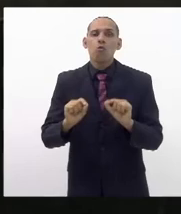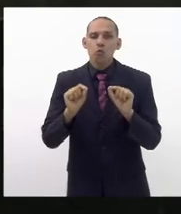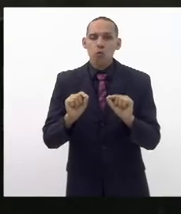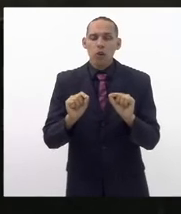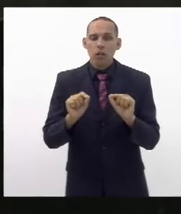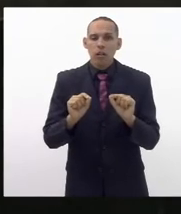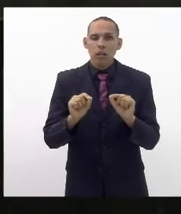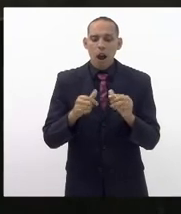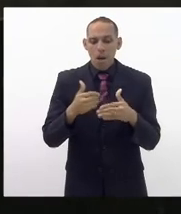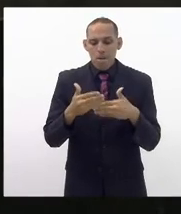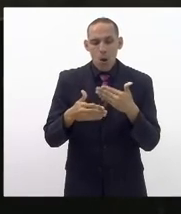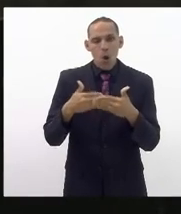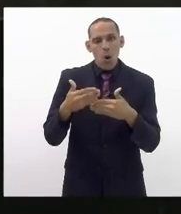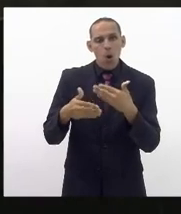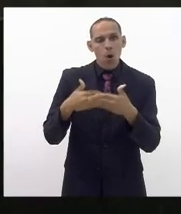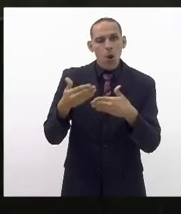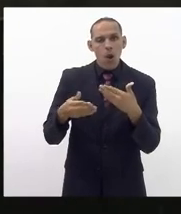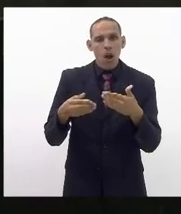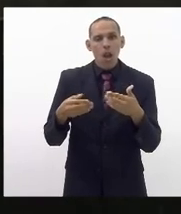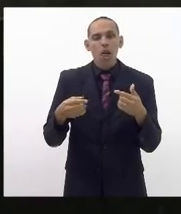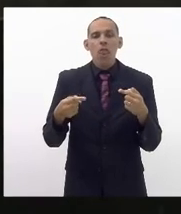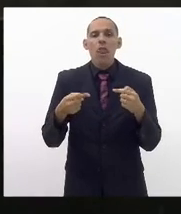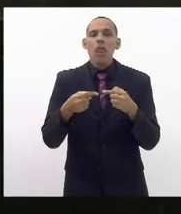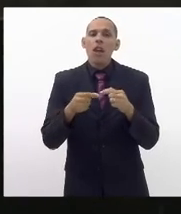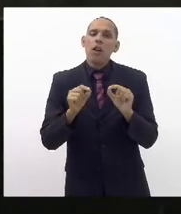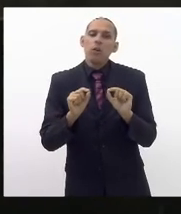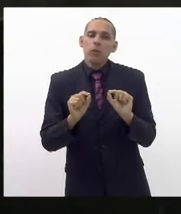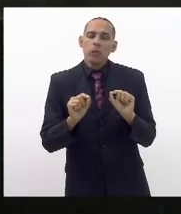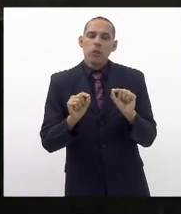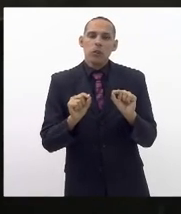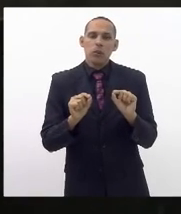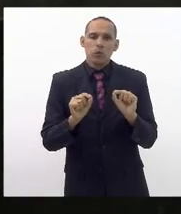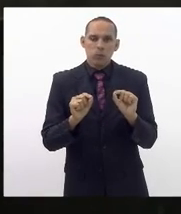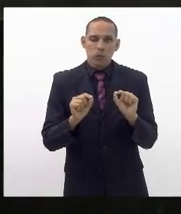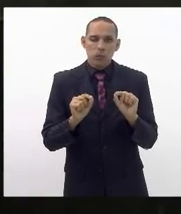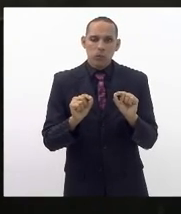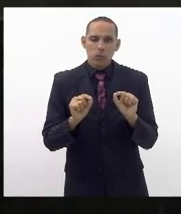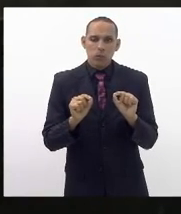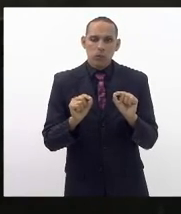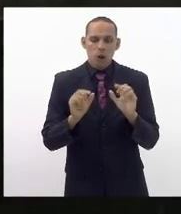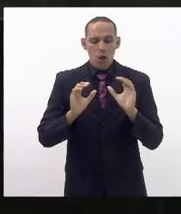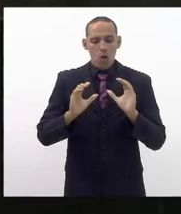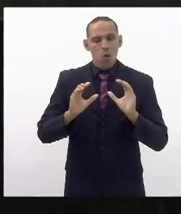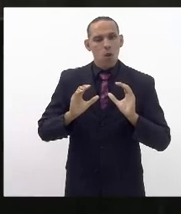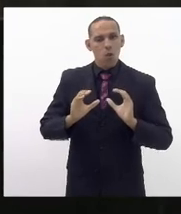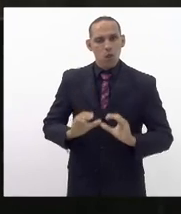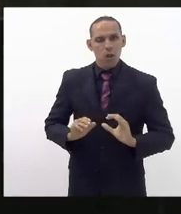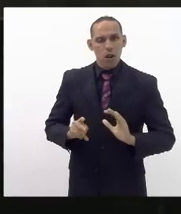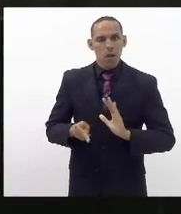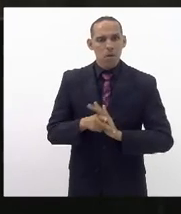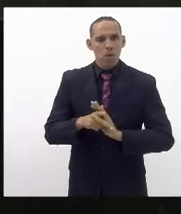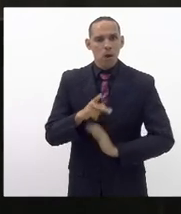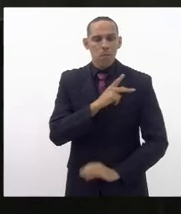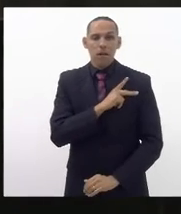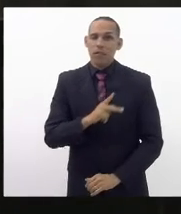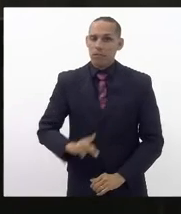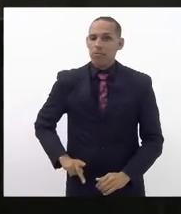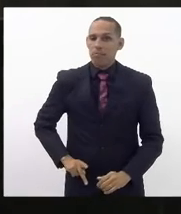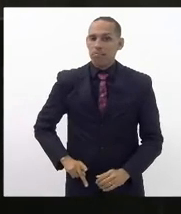todos os processos que diz respeito à conduta da Presidência da República.